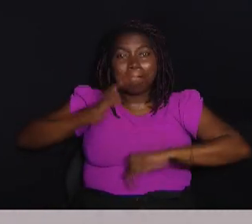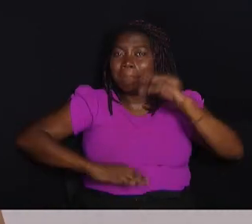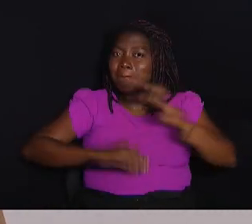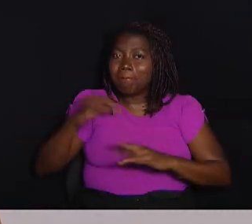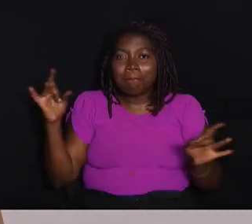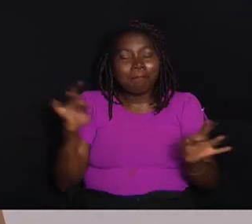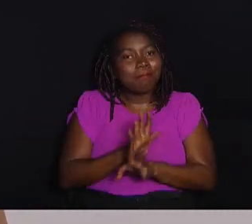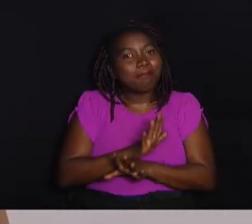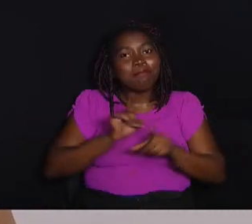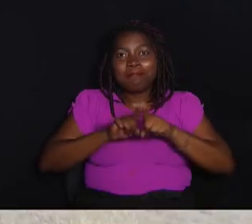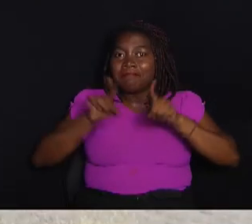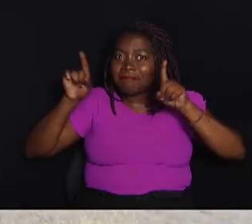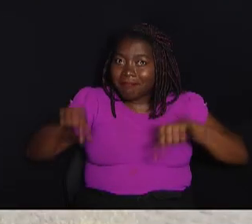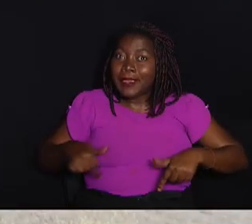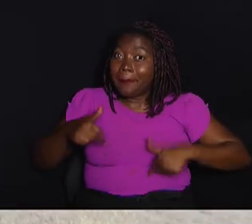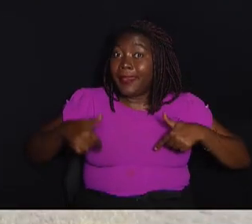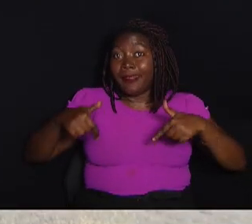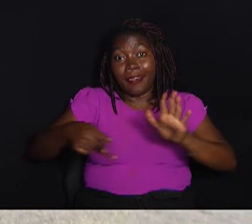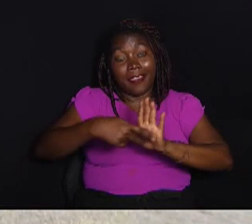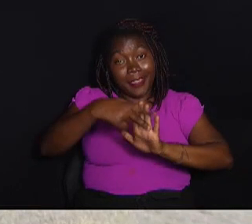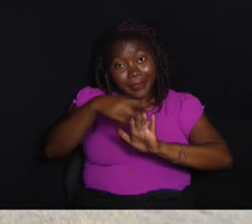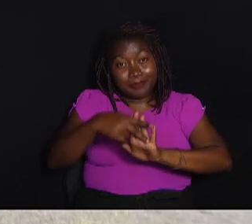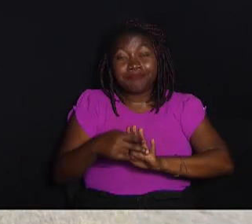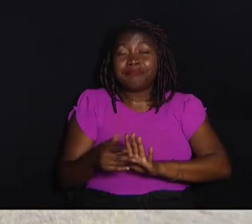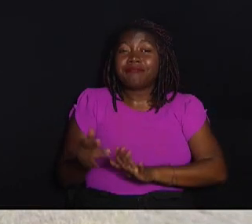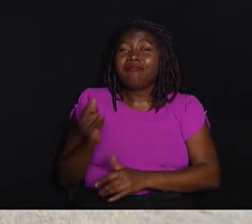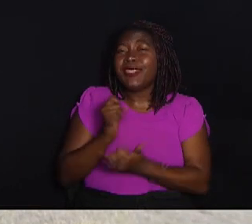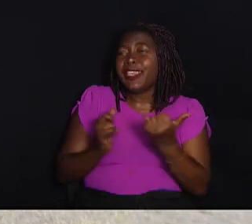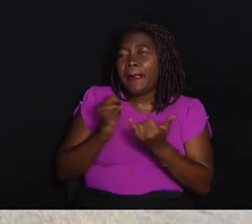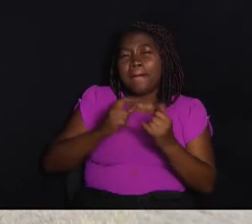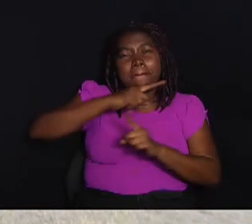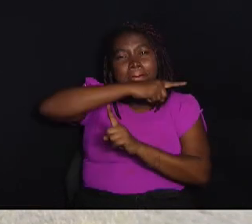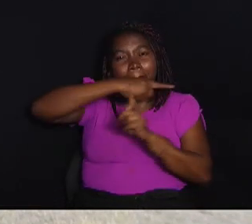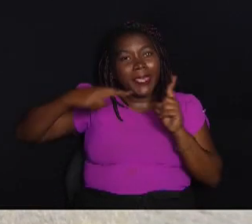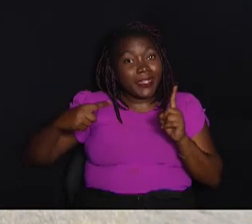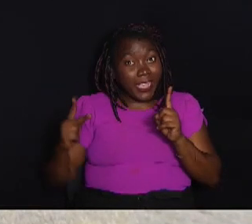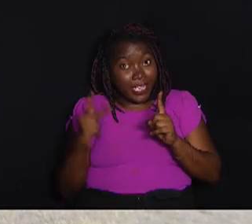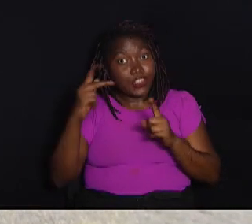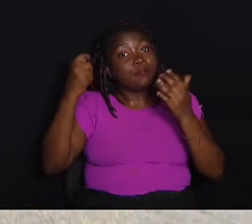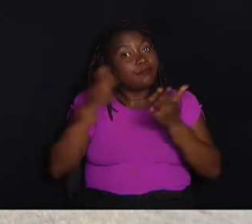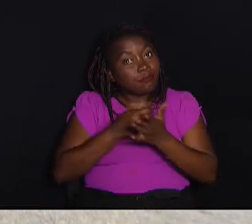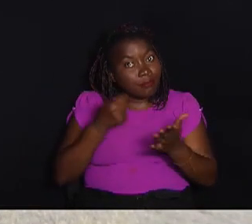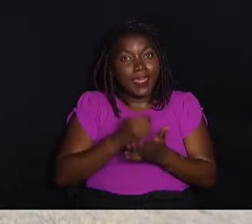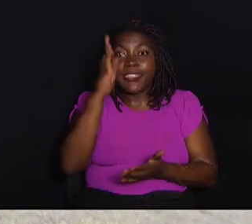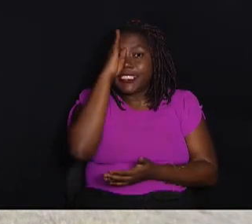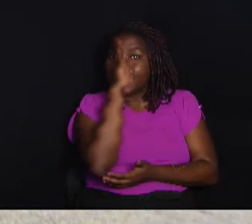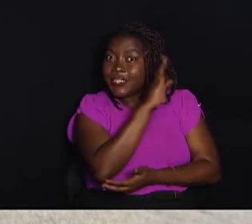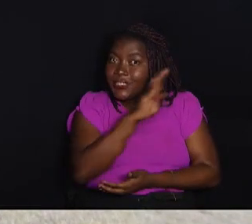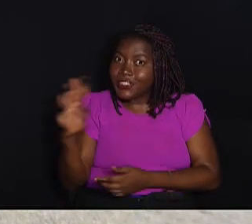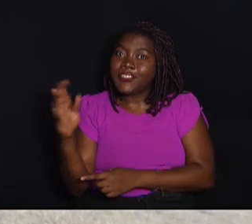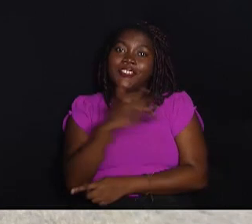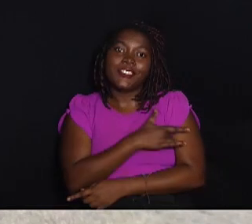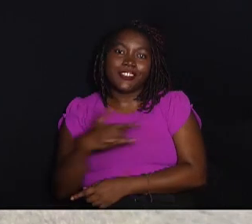com o pessoal para poder executar os projetos pelo menos metade deste valor precisa ser destinada para a saúde